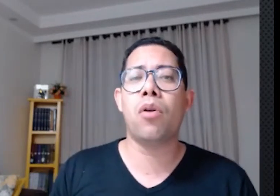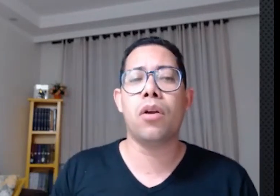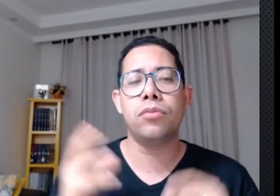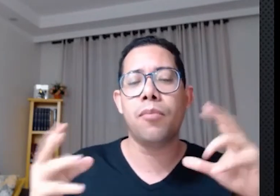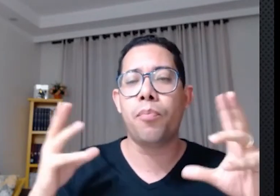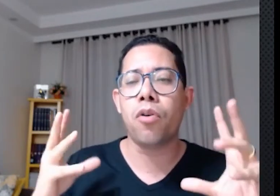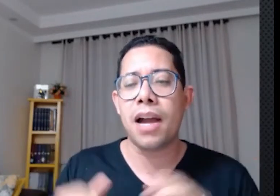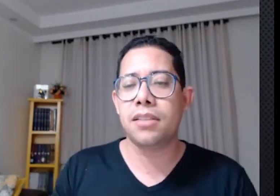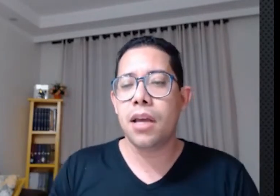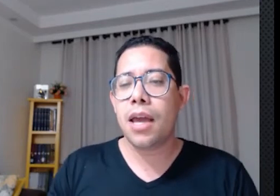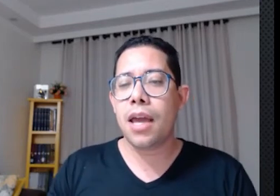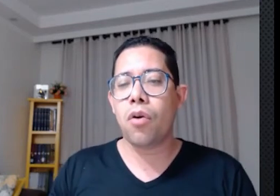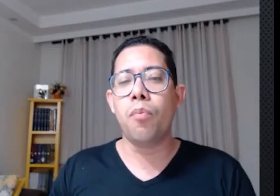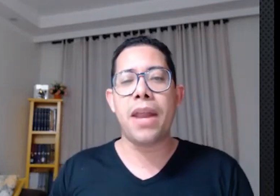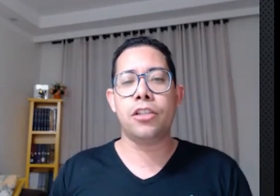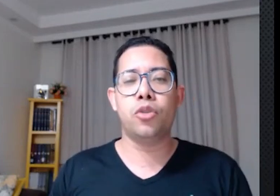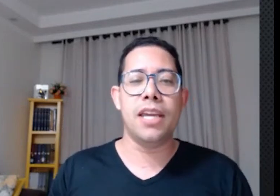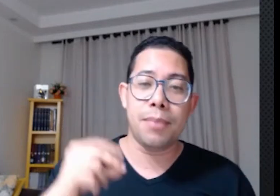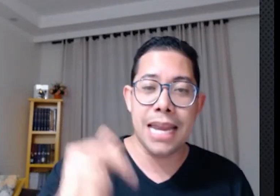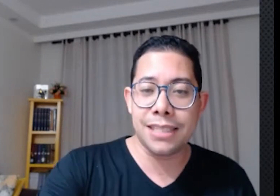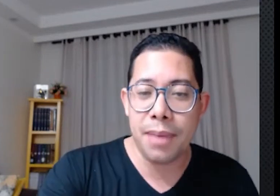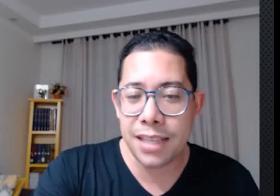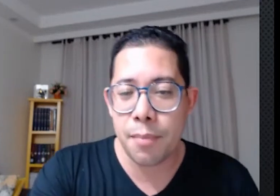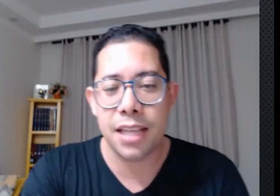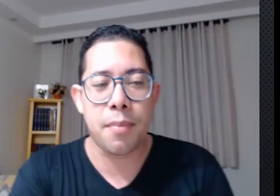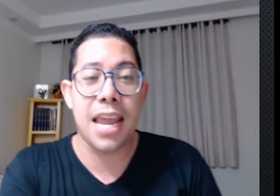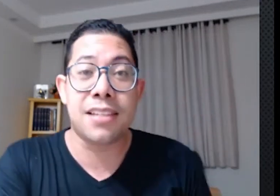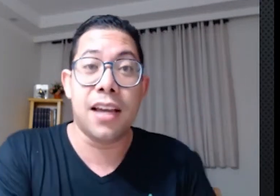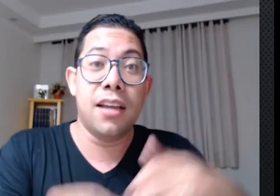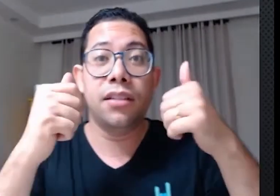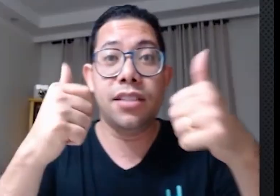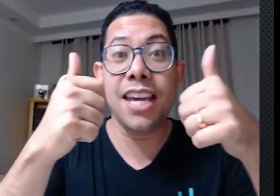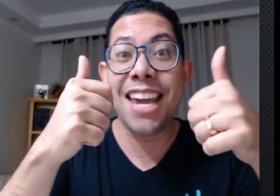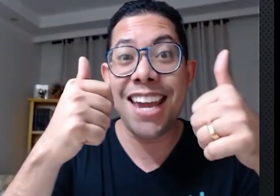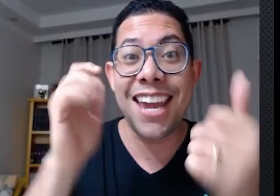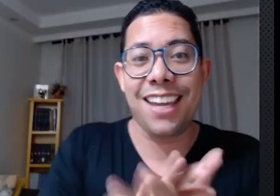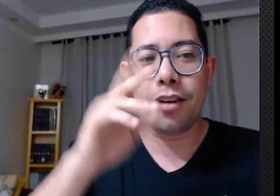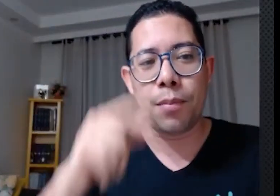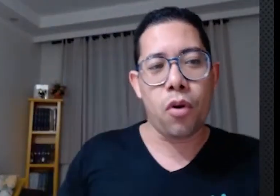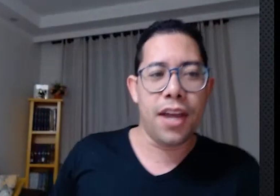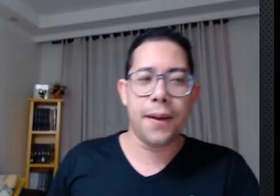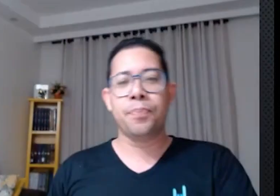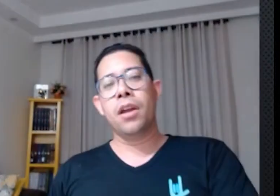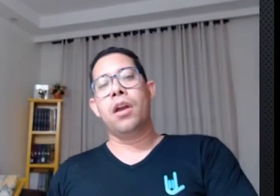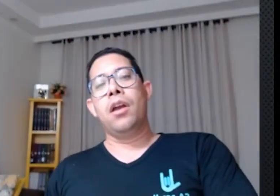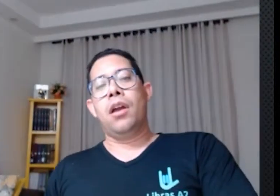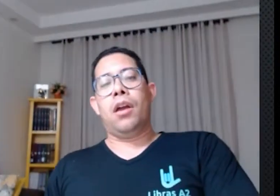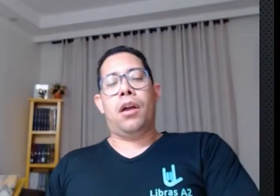outra aula, que é um tema um pouco mais complexo aí. Beleza? Beleza? Sim! Então vamos